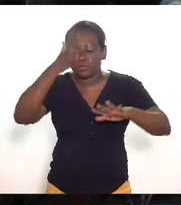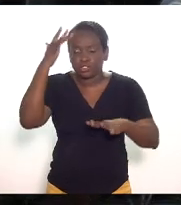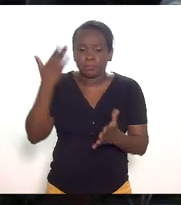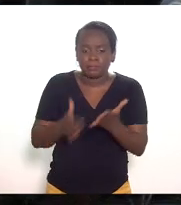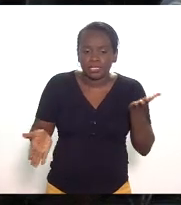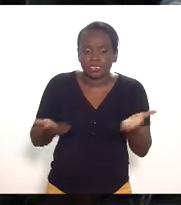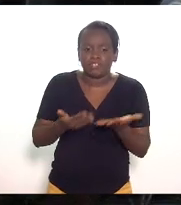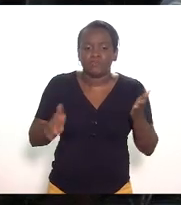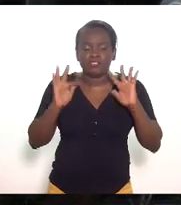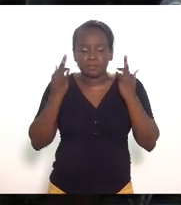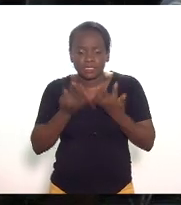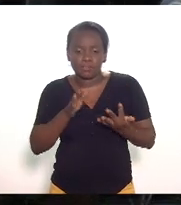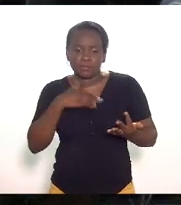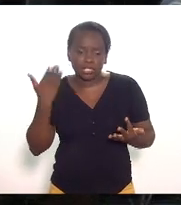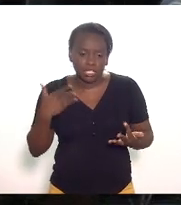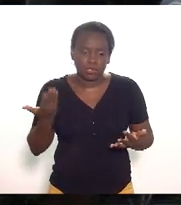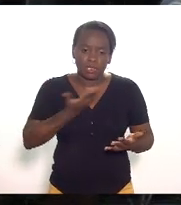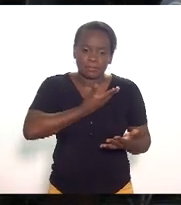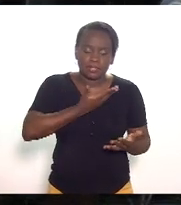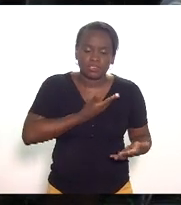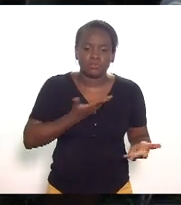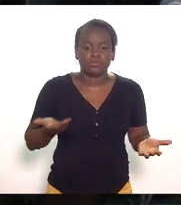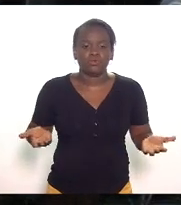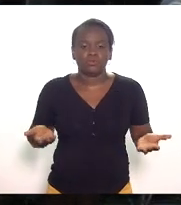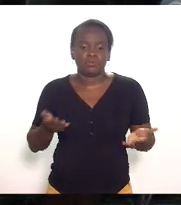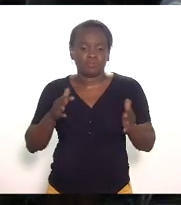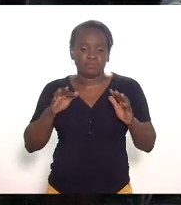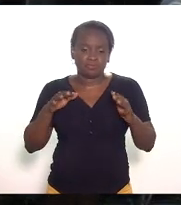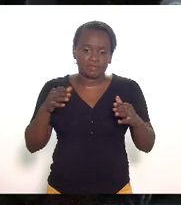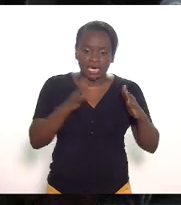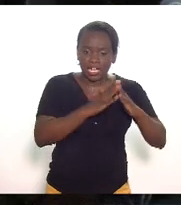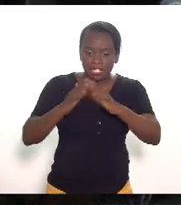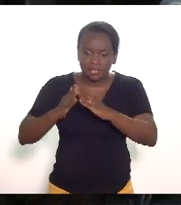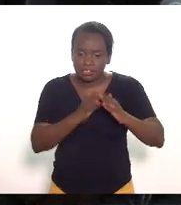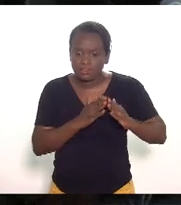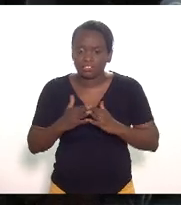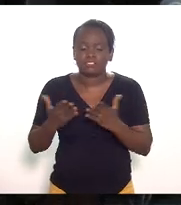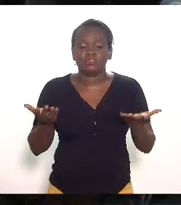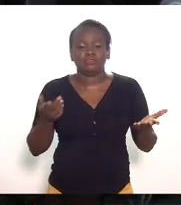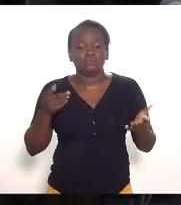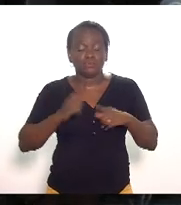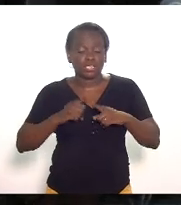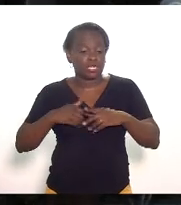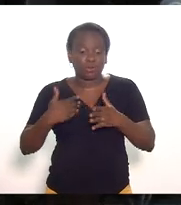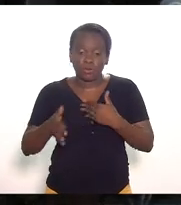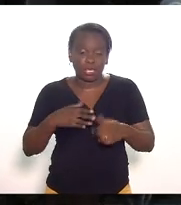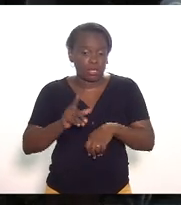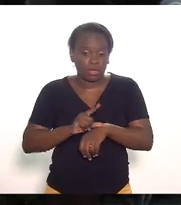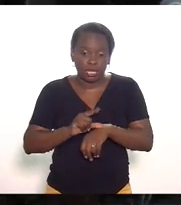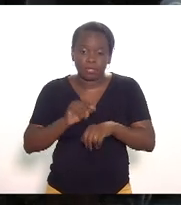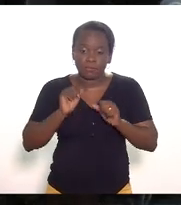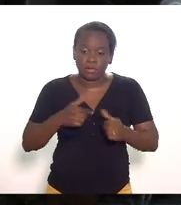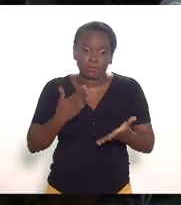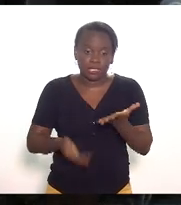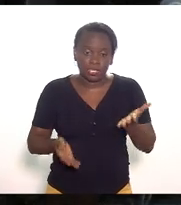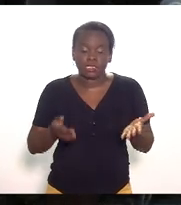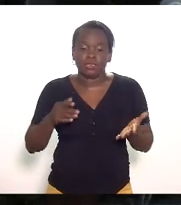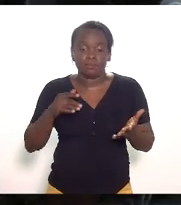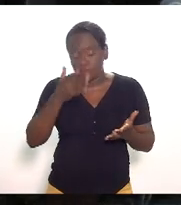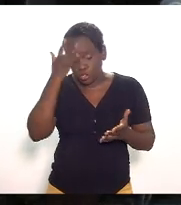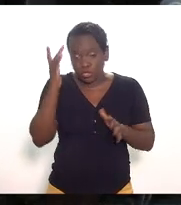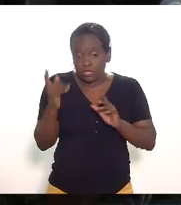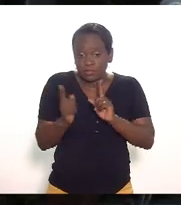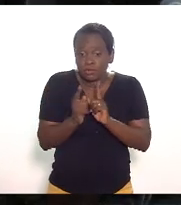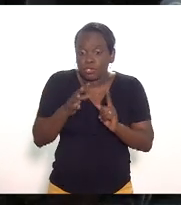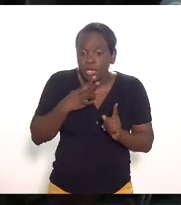entes queridos, familiares, amigos, parentes, vizinhos, porque a todo momento nós perdemos, Lucinha, alguém muito